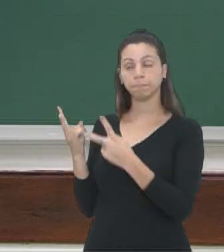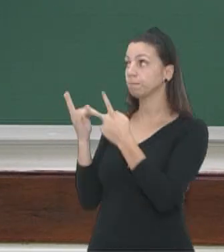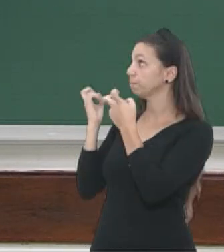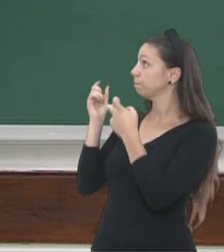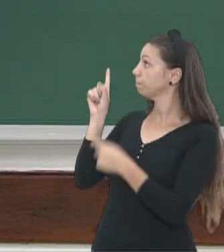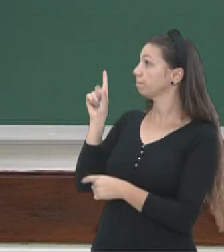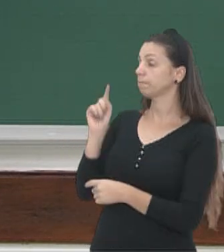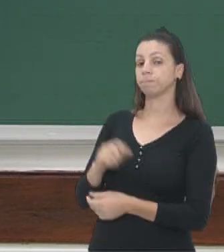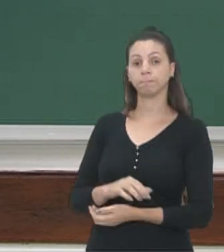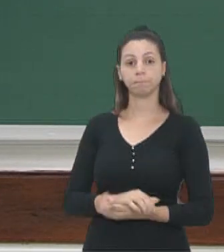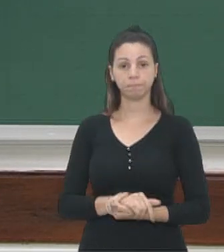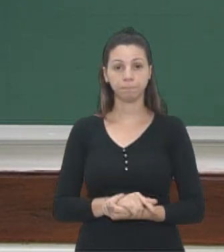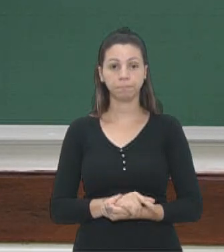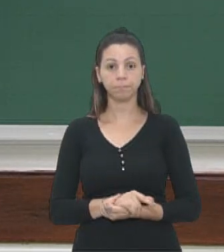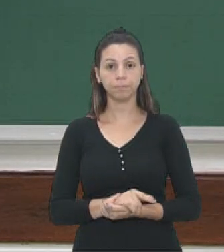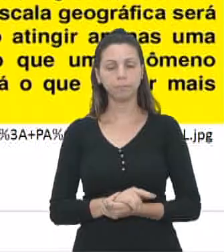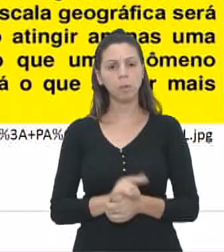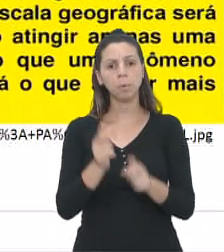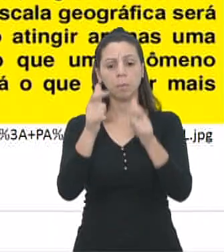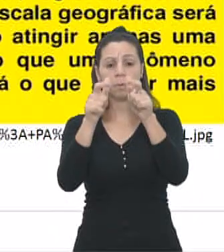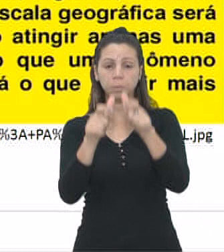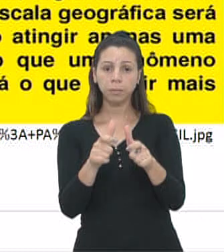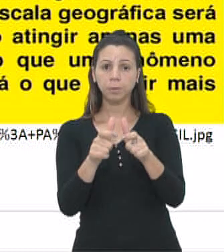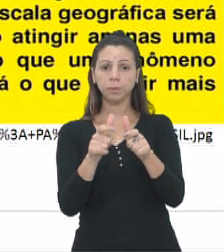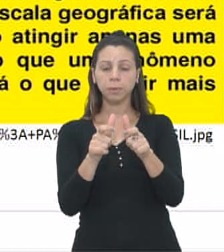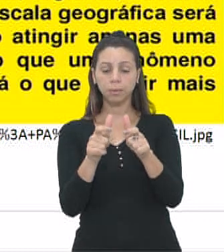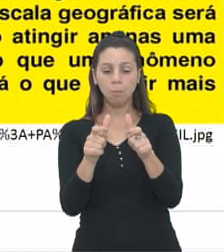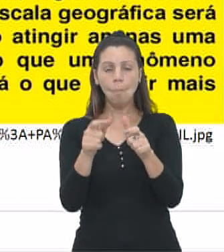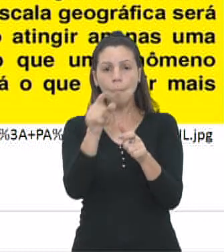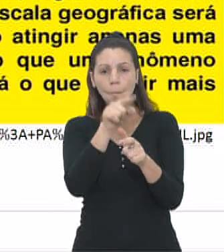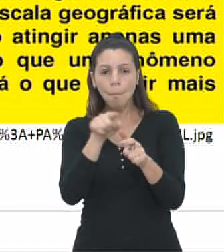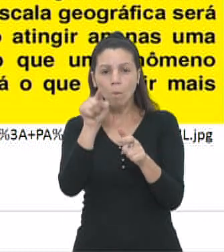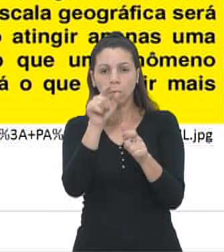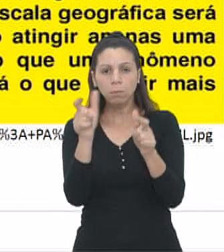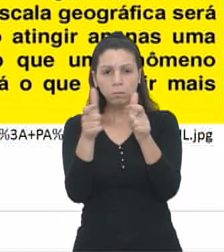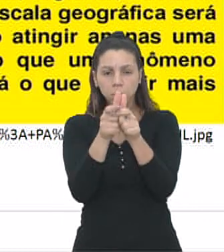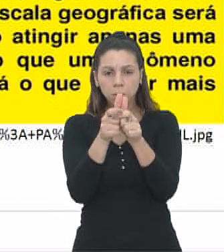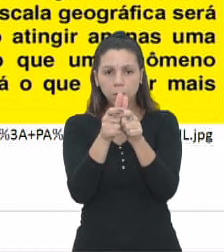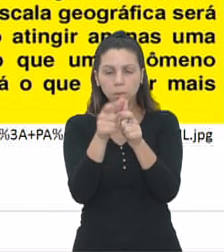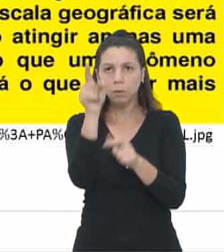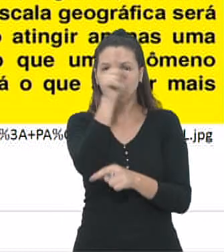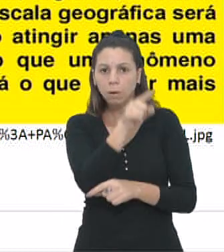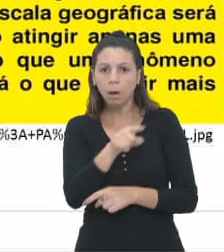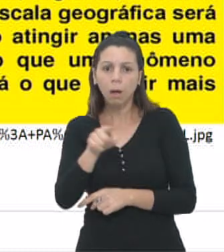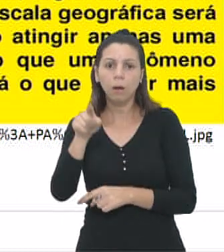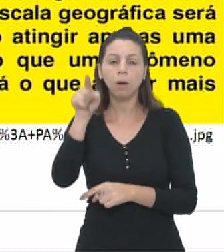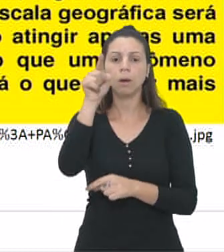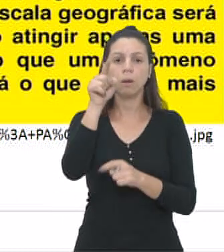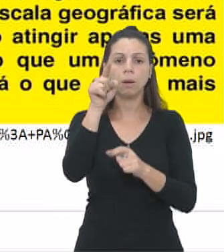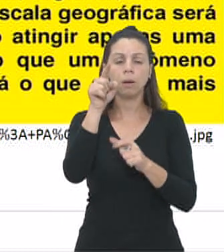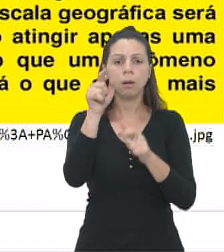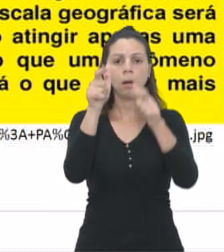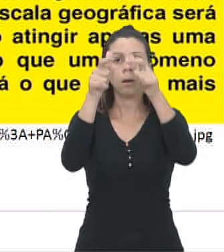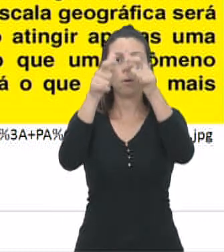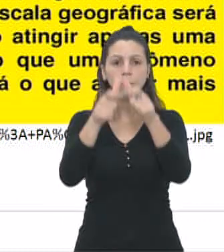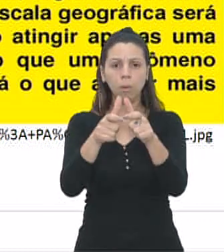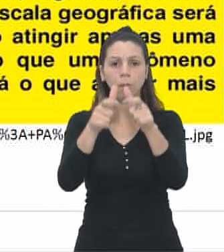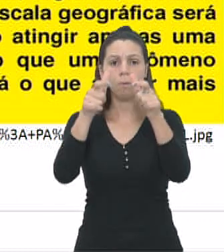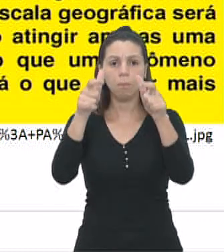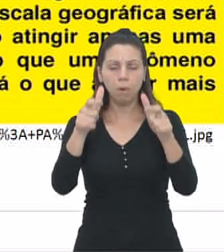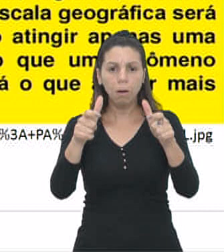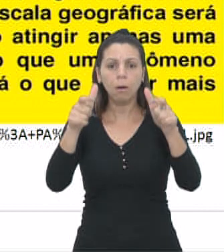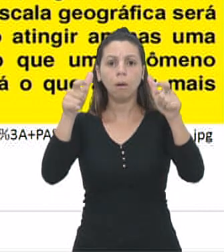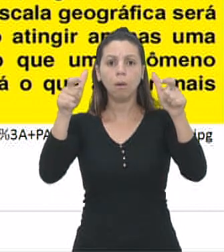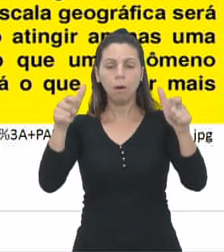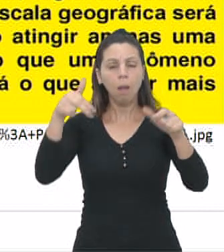olhando para a figura. Você vê o local com um círculo pequeno, o regional, um círculo maior, o nacional com um